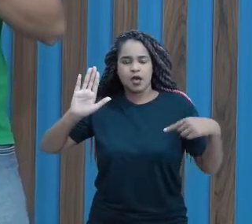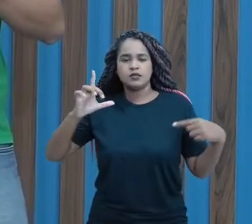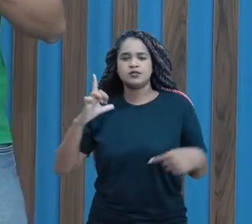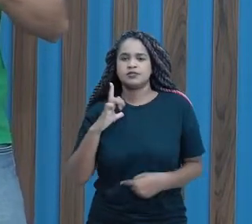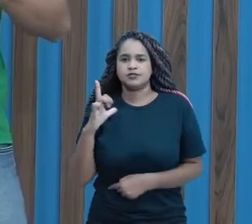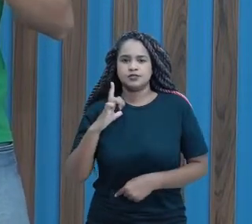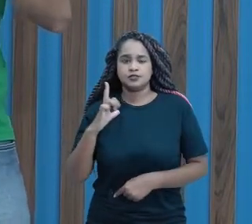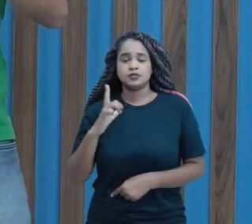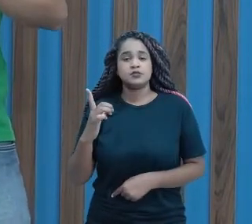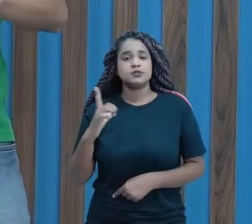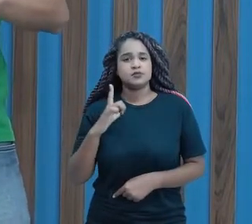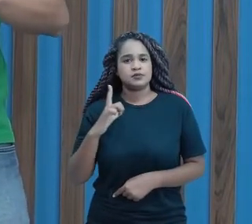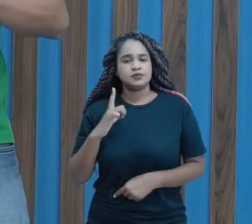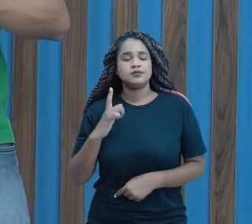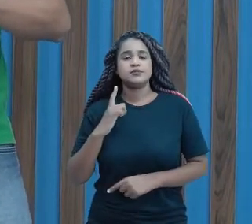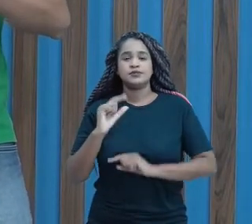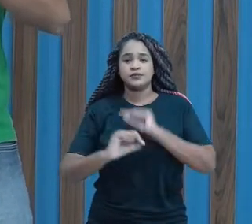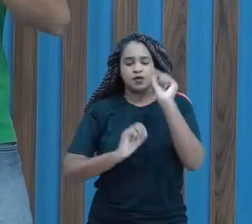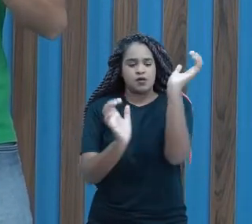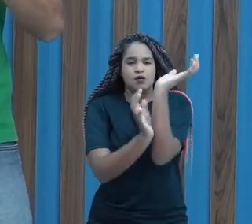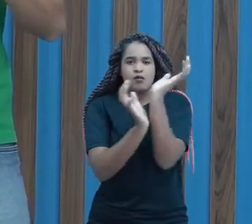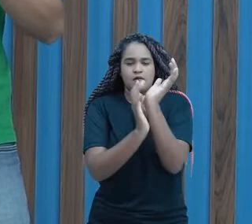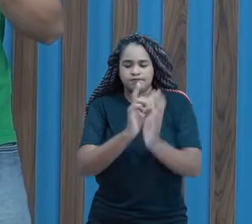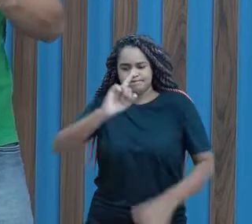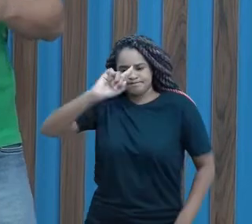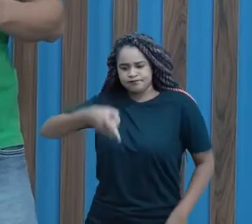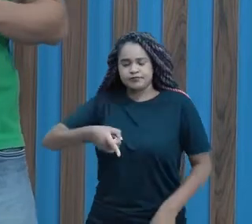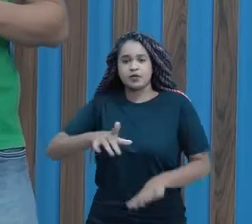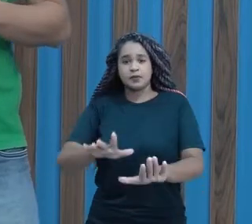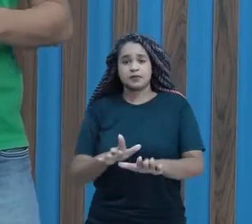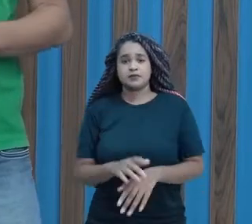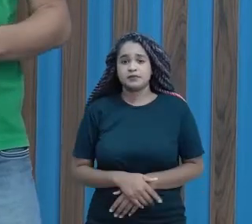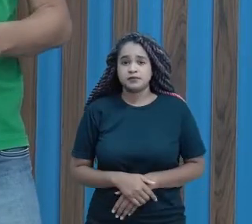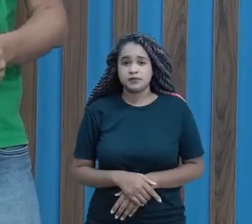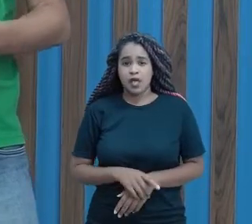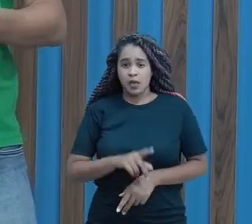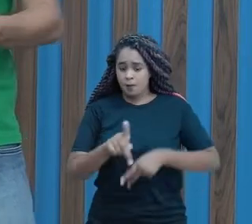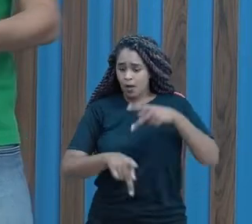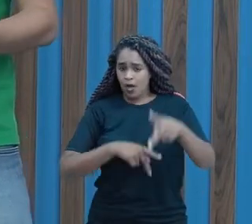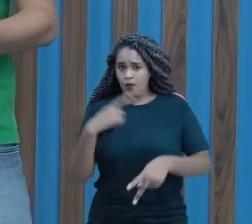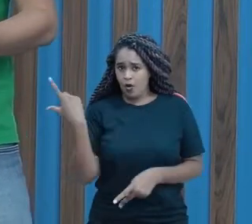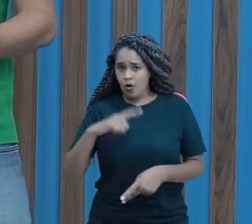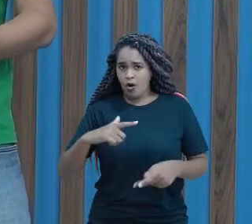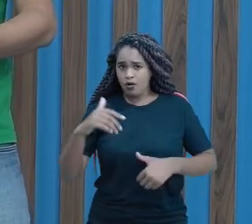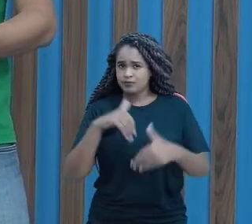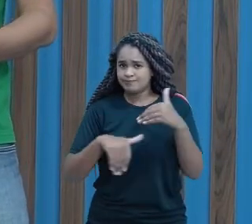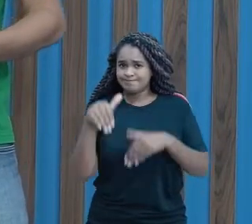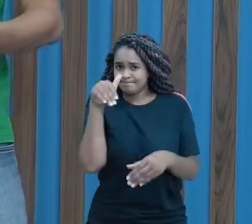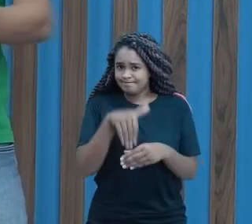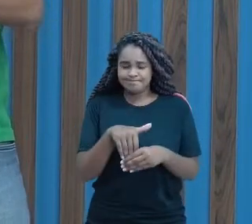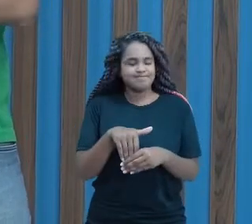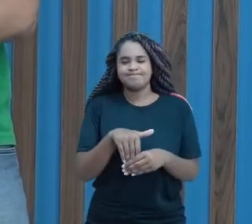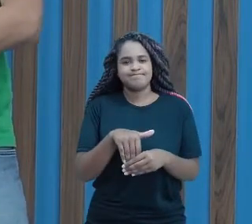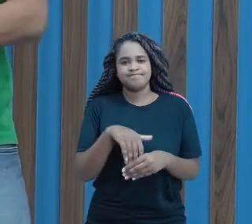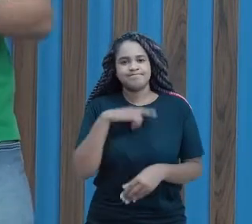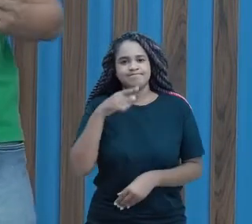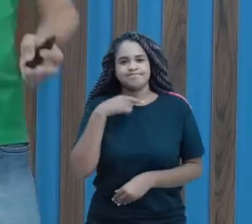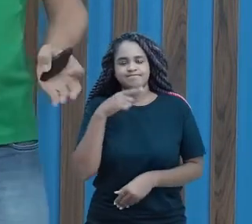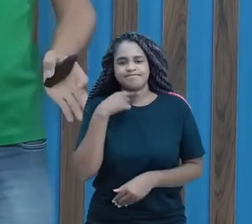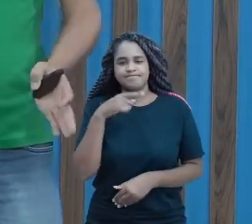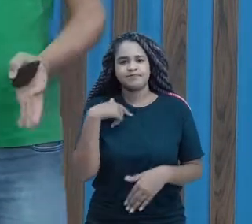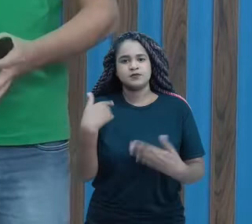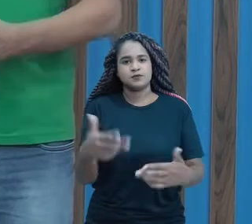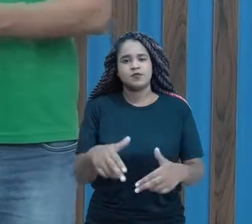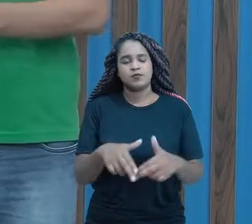burocracia autoritária e que não havia uma participação efetiva da população através do voto. Então, isso não leva a uma discussão sobre o